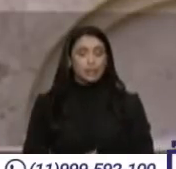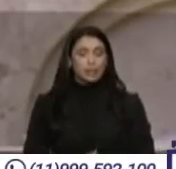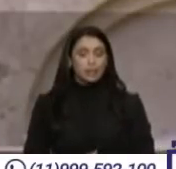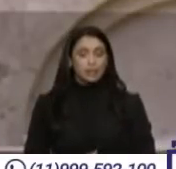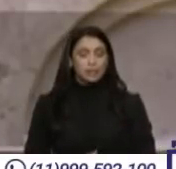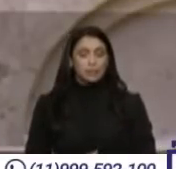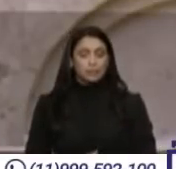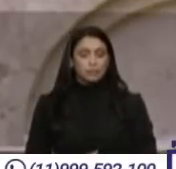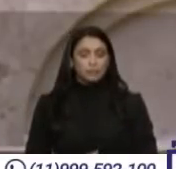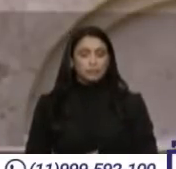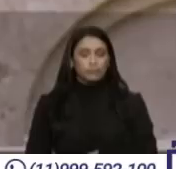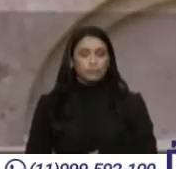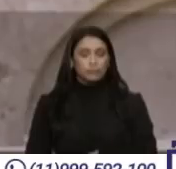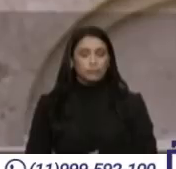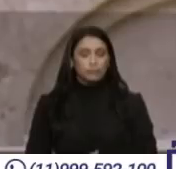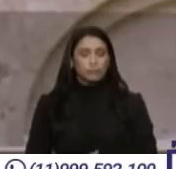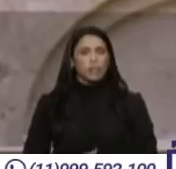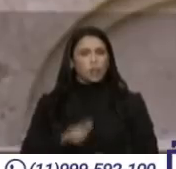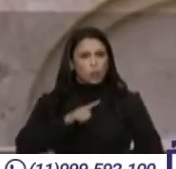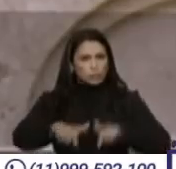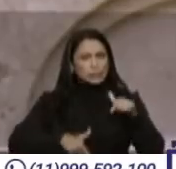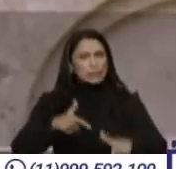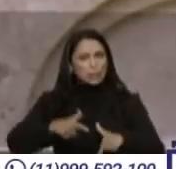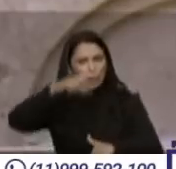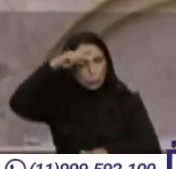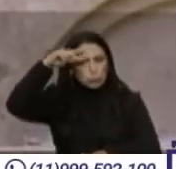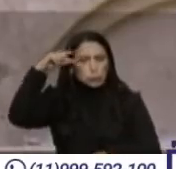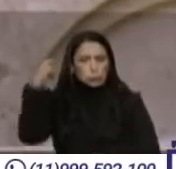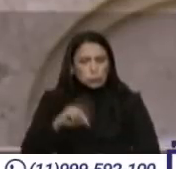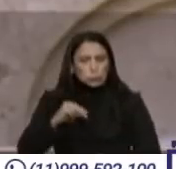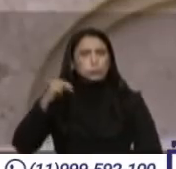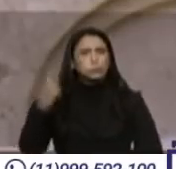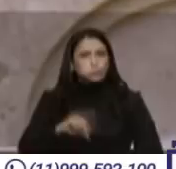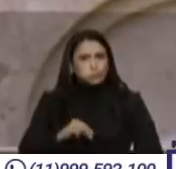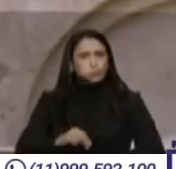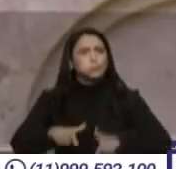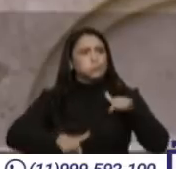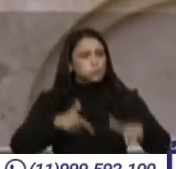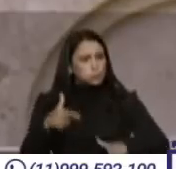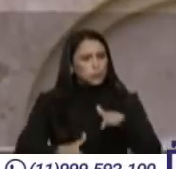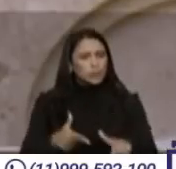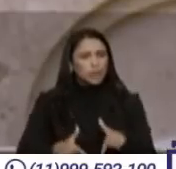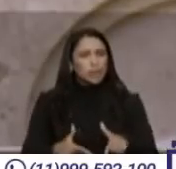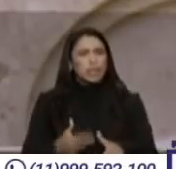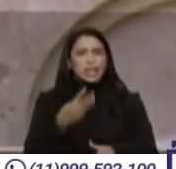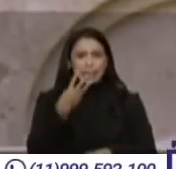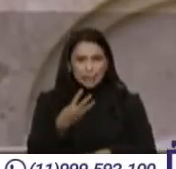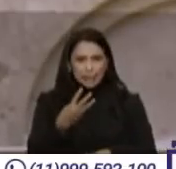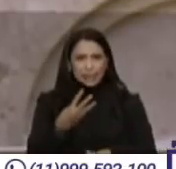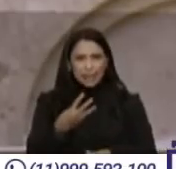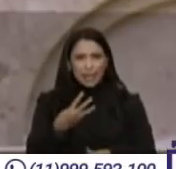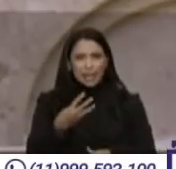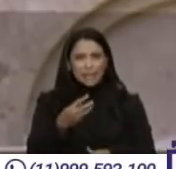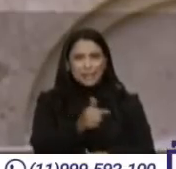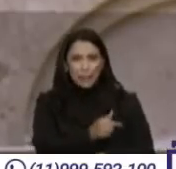que com inexcedível denodo trabalharam incansavelmente nessas